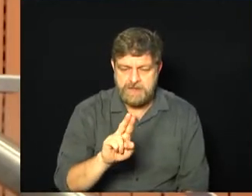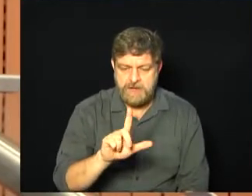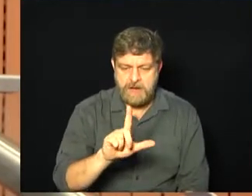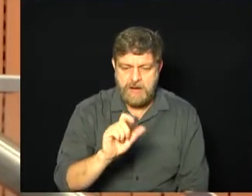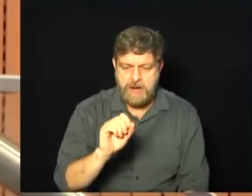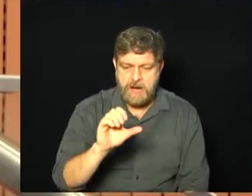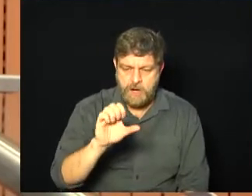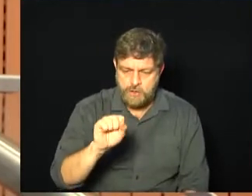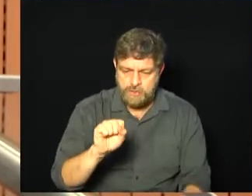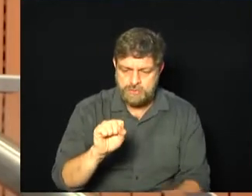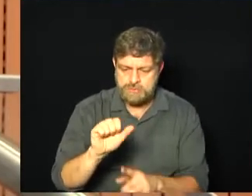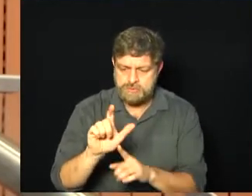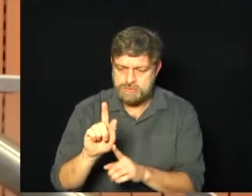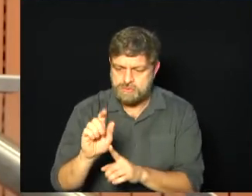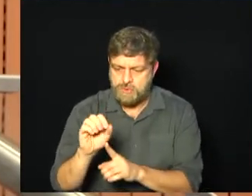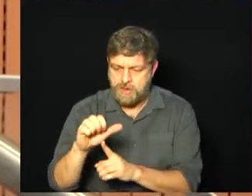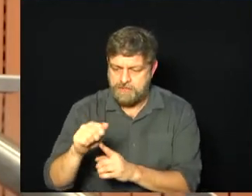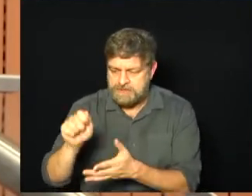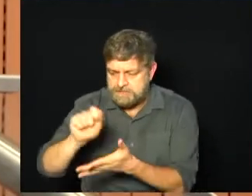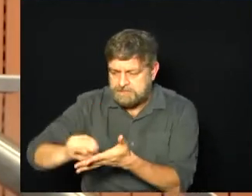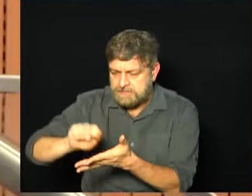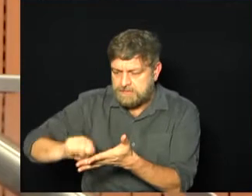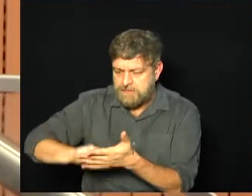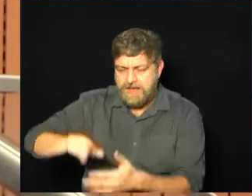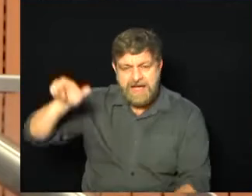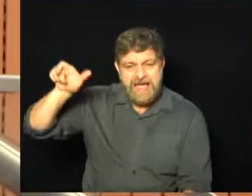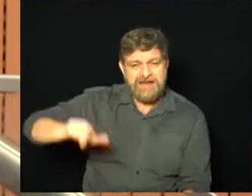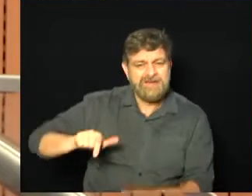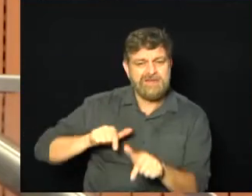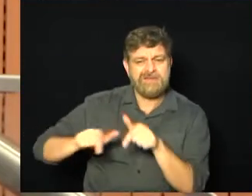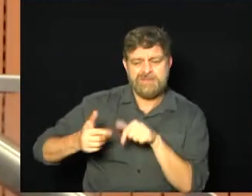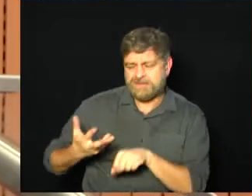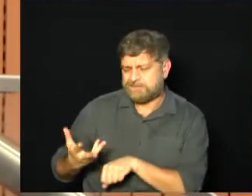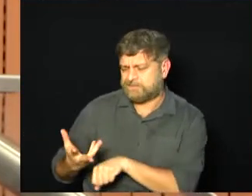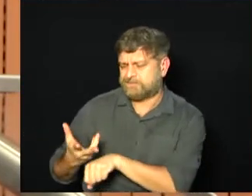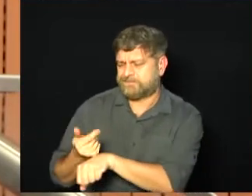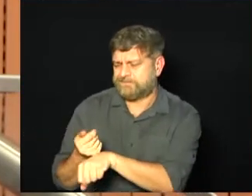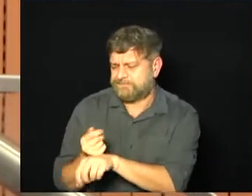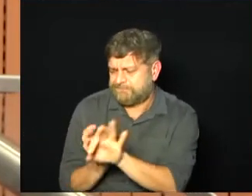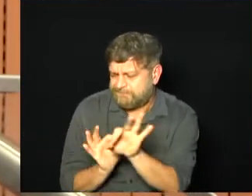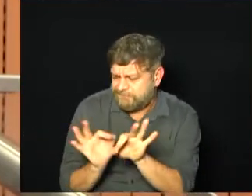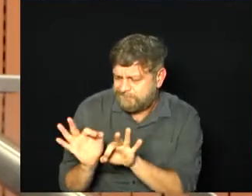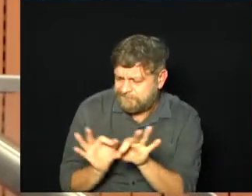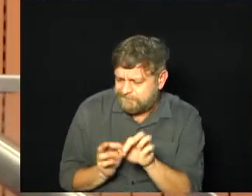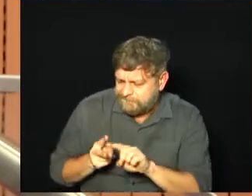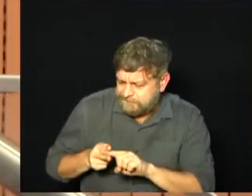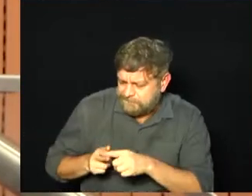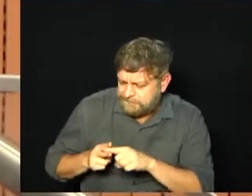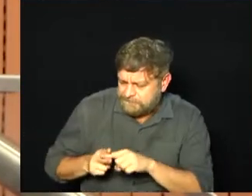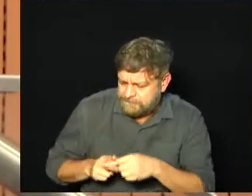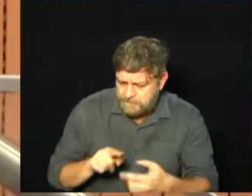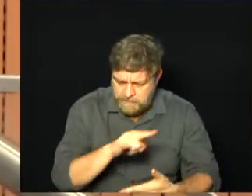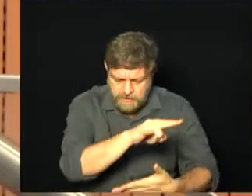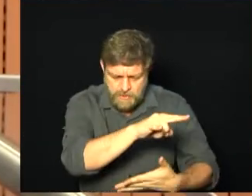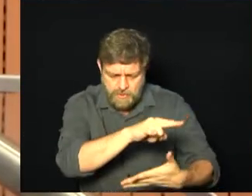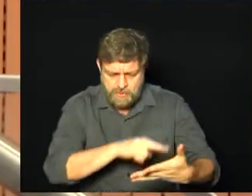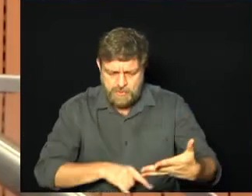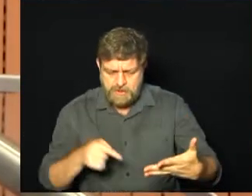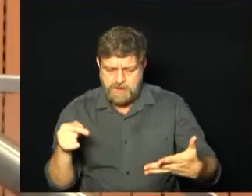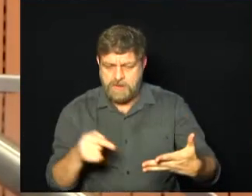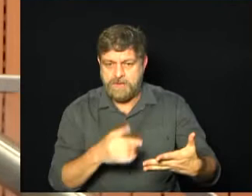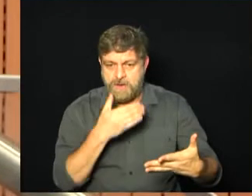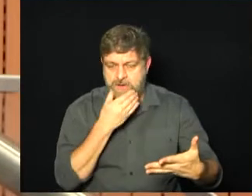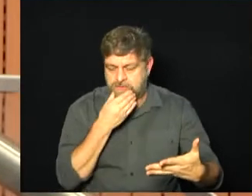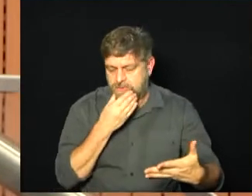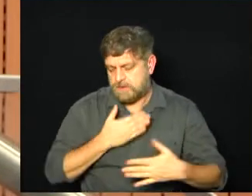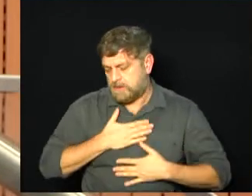são conhecidas? Eu não sei, a Lenita fez um trabalho enorme de recuperação. Parabéns, eu me orgulho muito de tê-la como nossa confreira da